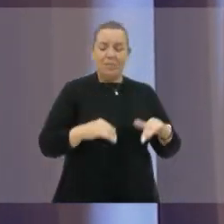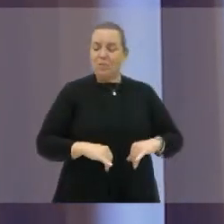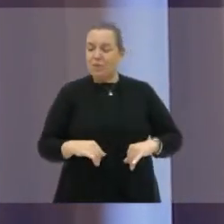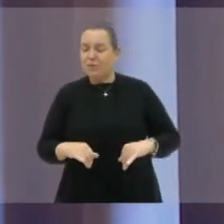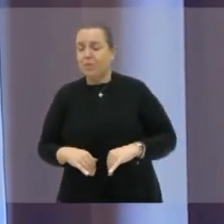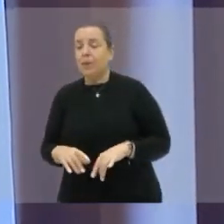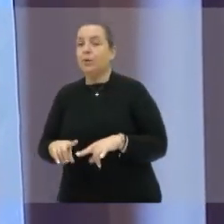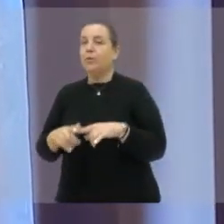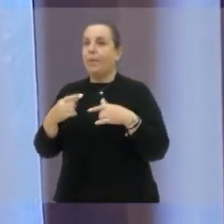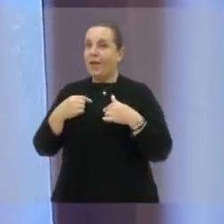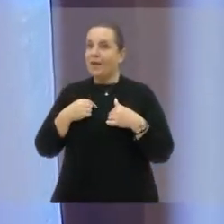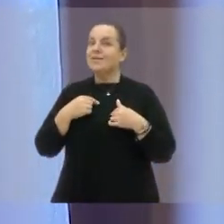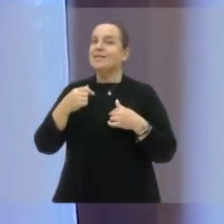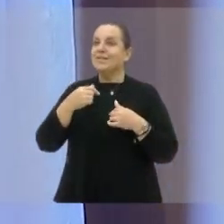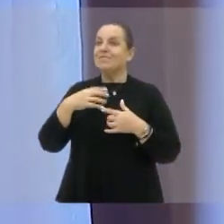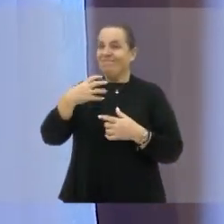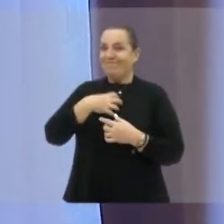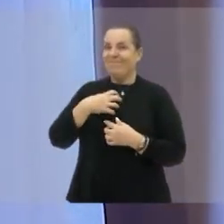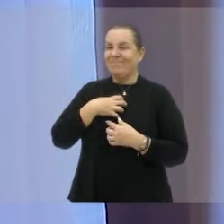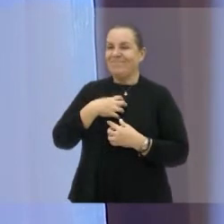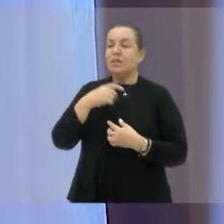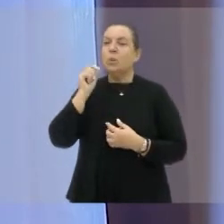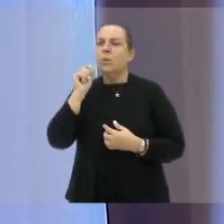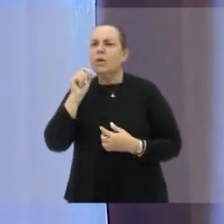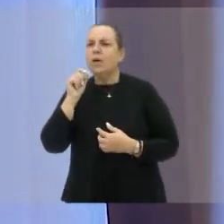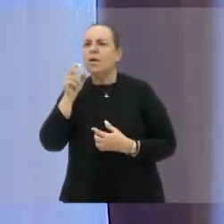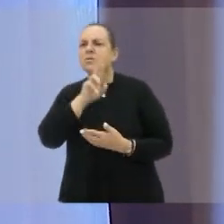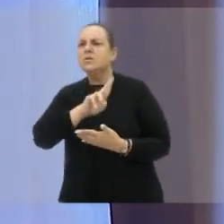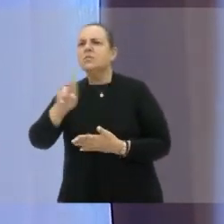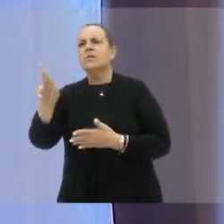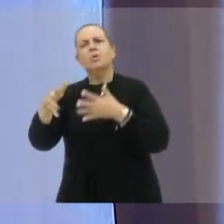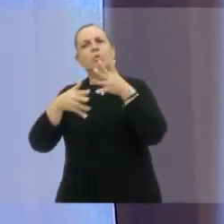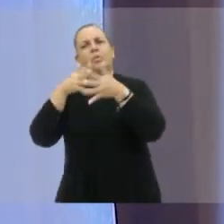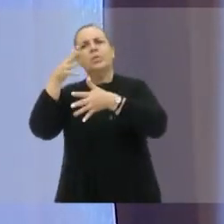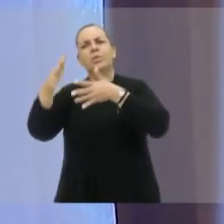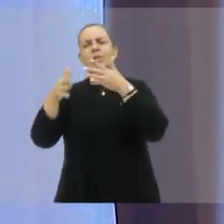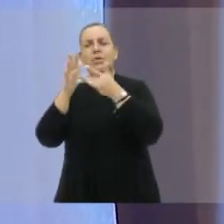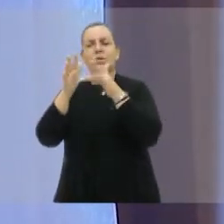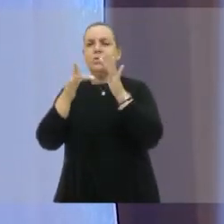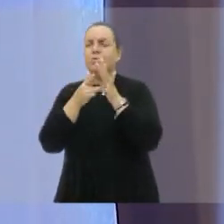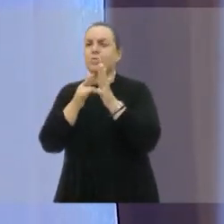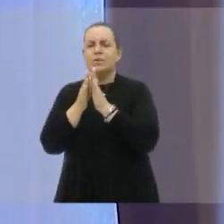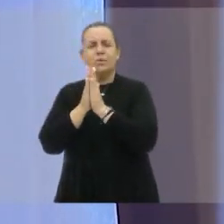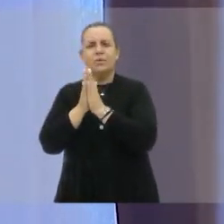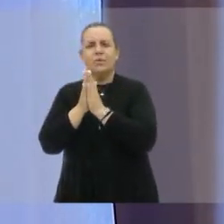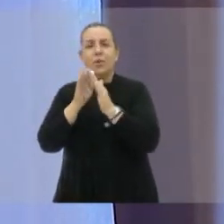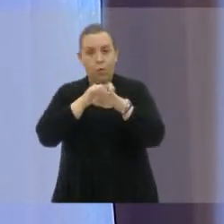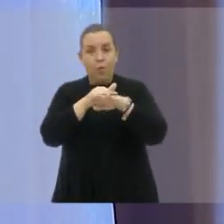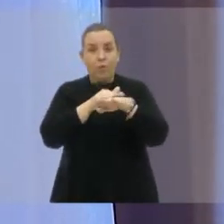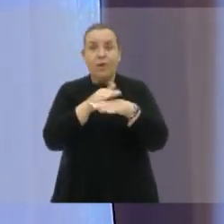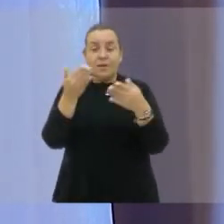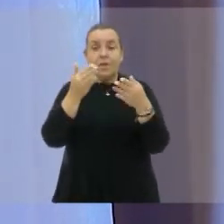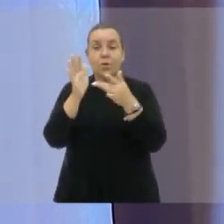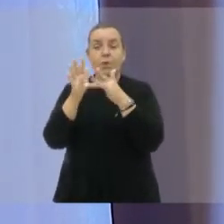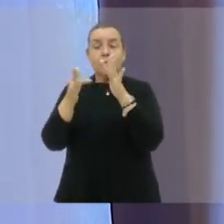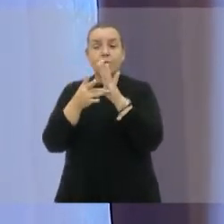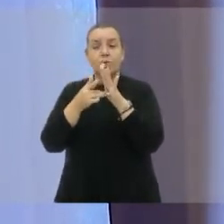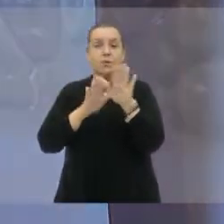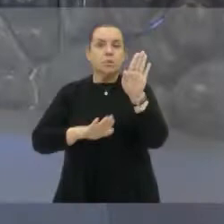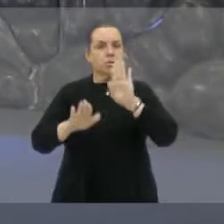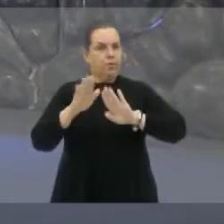Senhor Jesus, não permita. Vai orando comigo, fale com as suas palavras, talvez você aí na sua